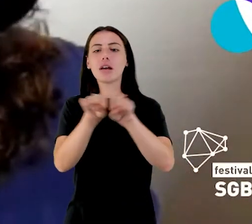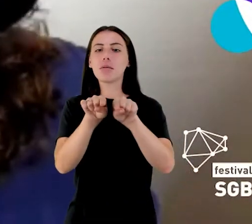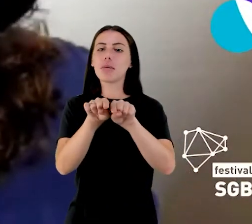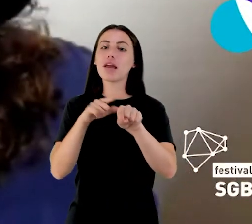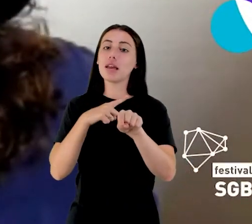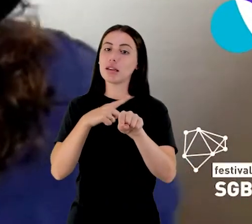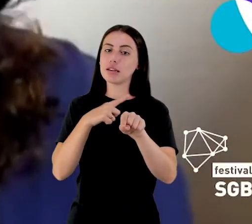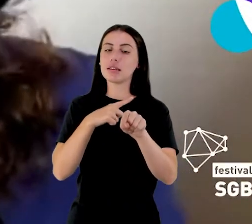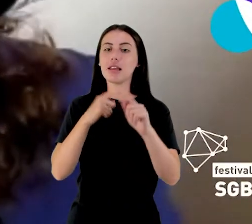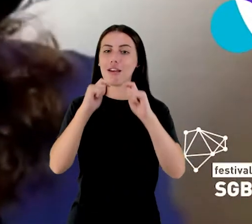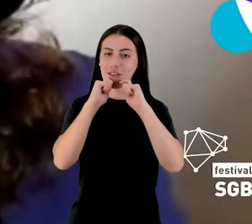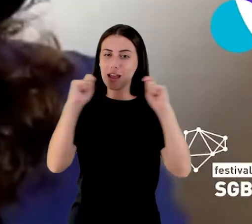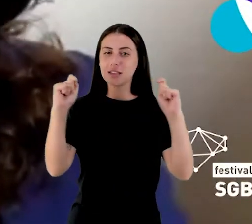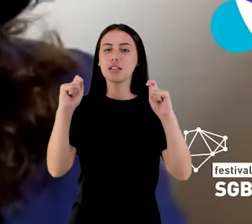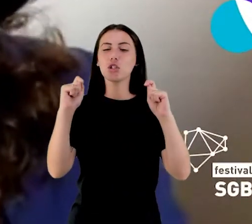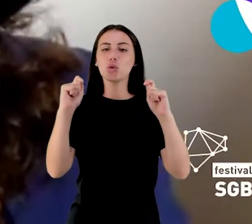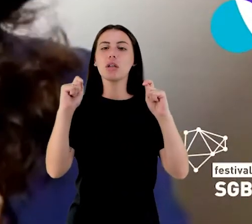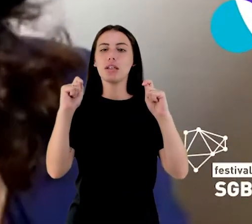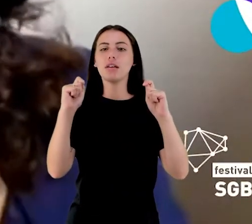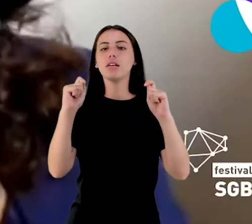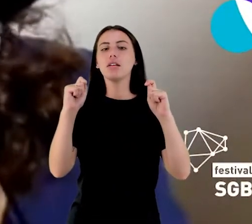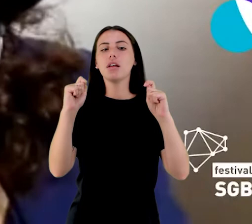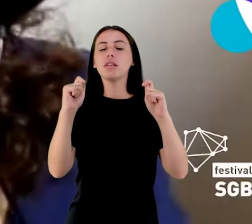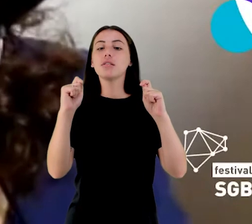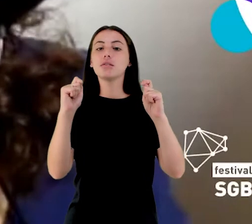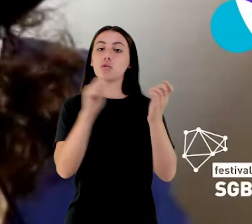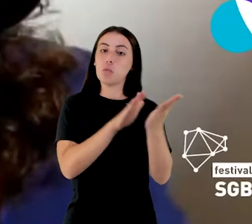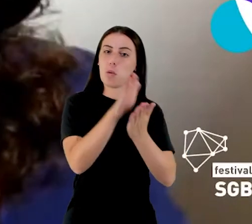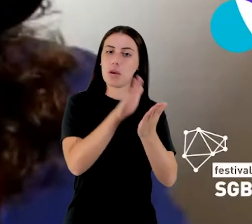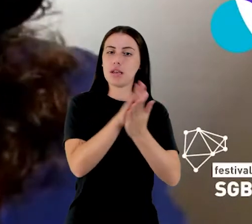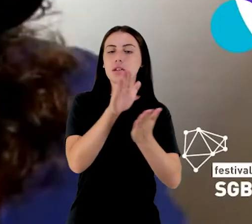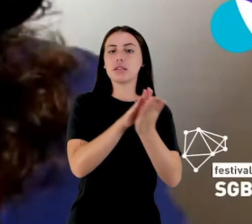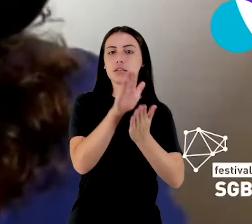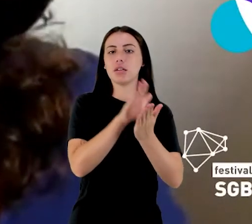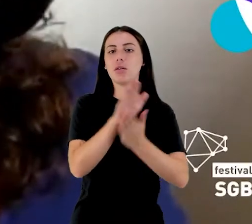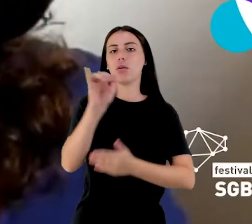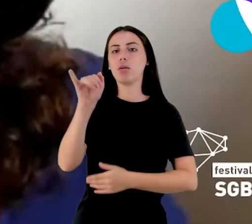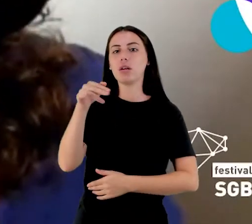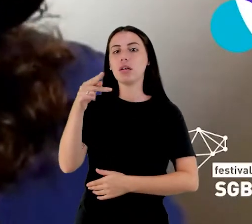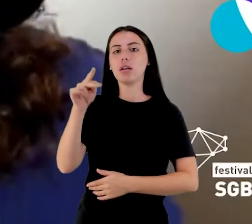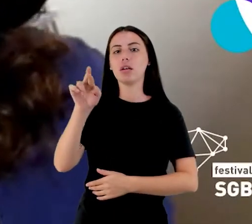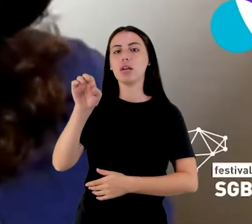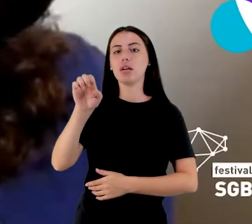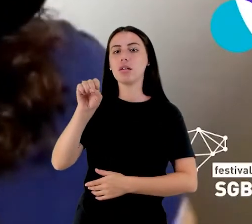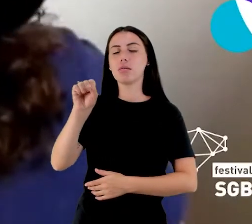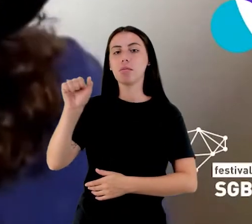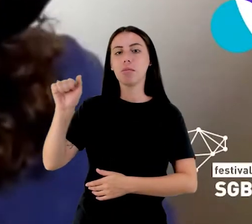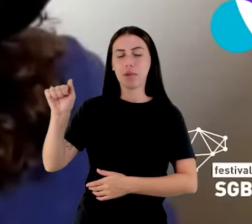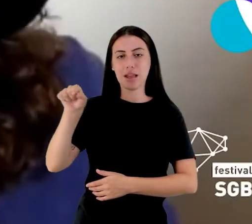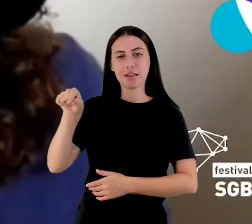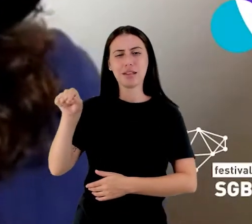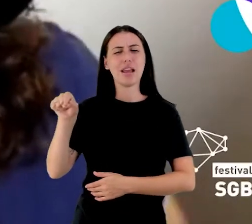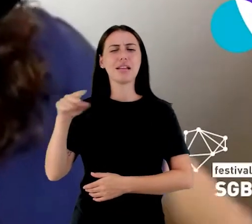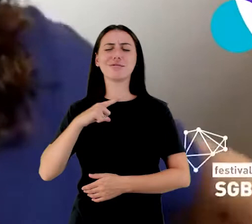iniciou a jornada com as exibições seguidas de debate, e isso só foi crescendo, porque à medida que a gente foi seguindo com as exibições e